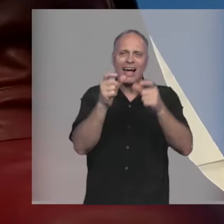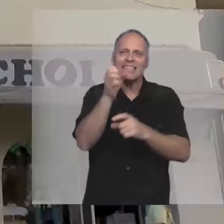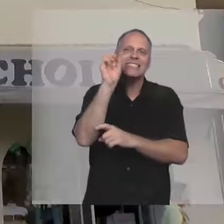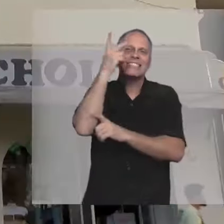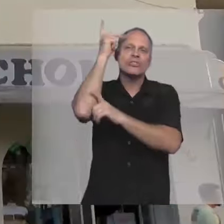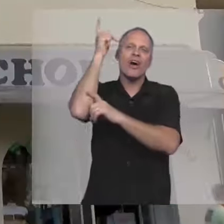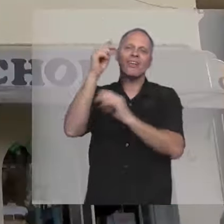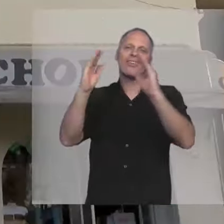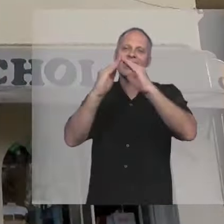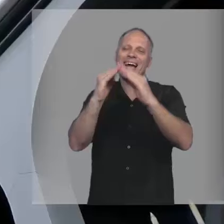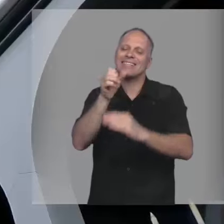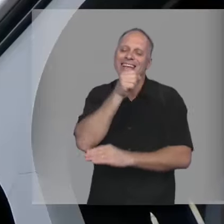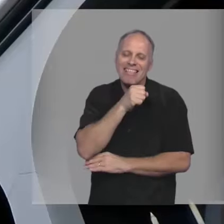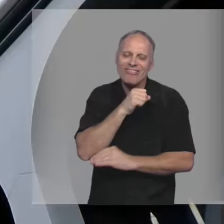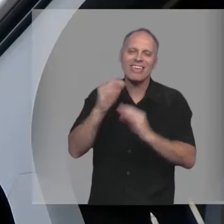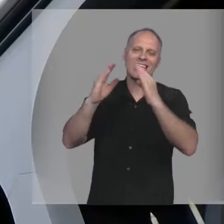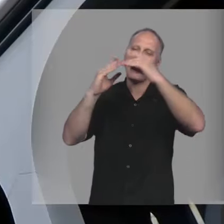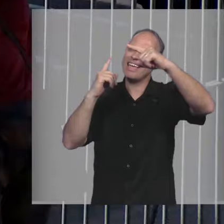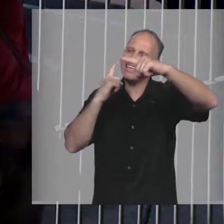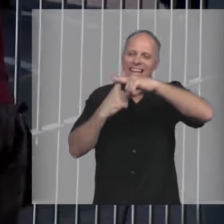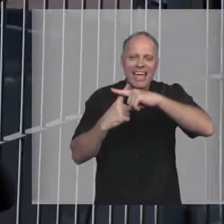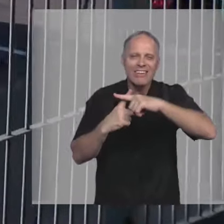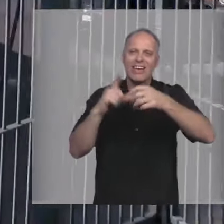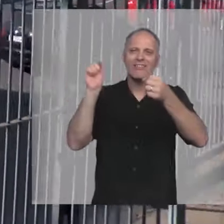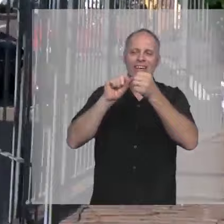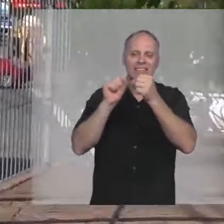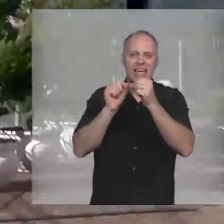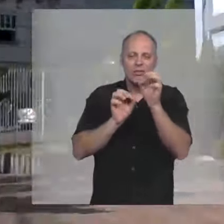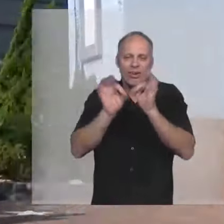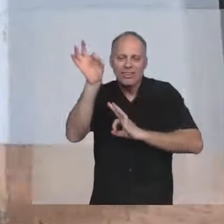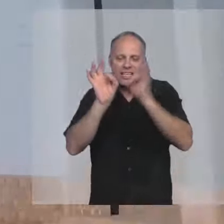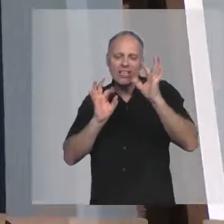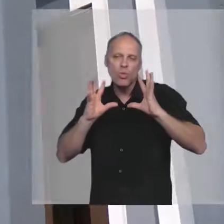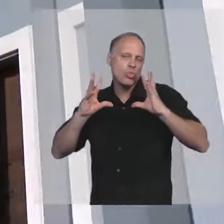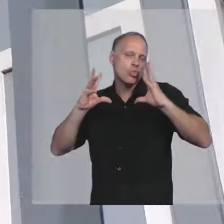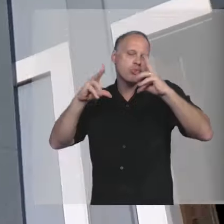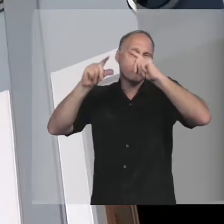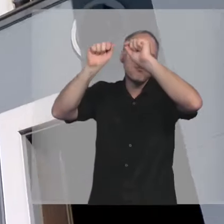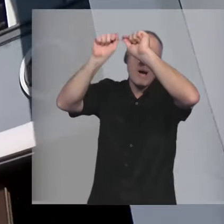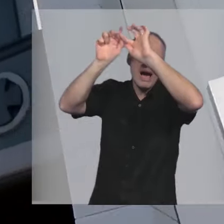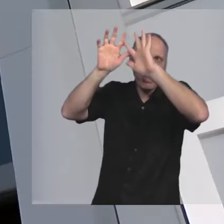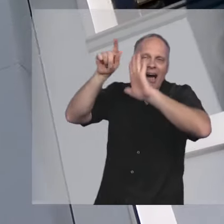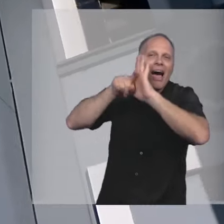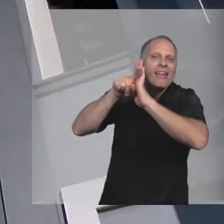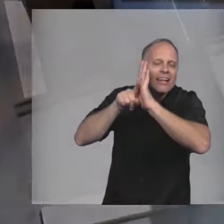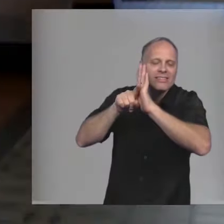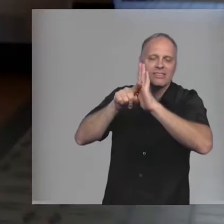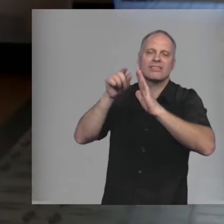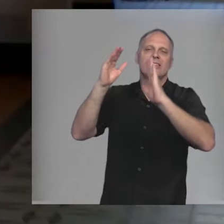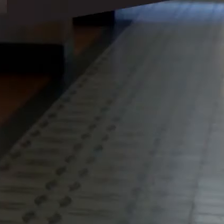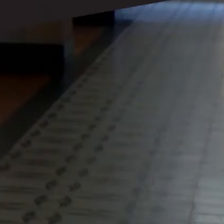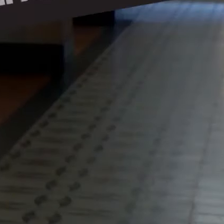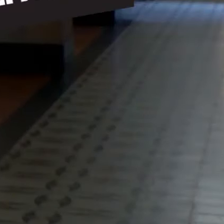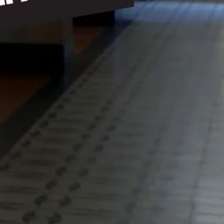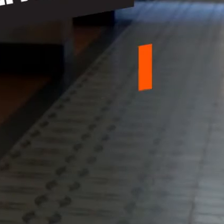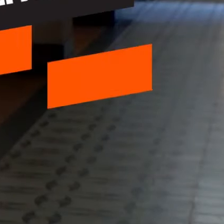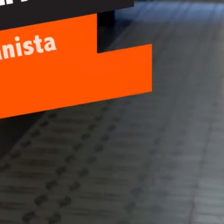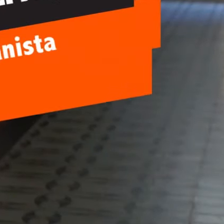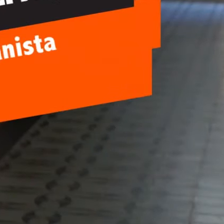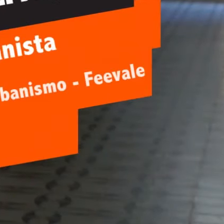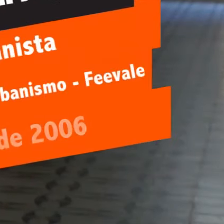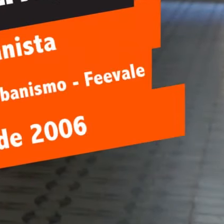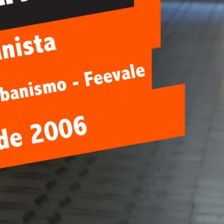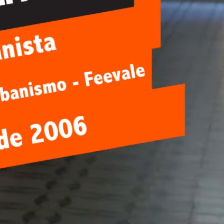históricos, como casas antigas e igrejas, fazendo uma atualização desses imóveis. Para a preservação do patrimônio da cidade